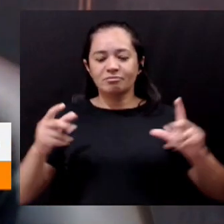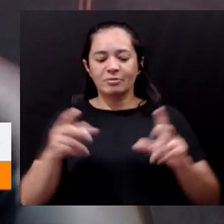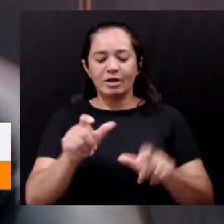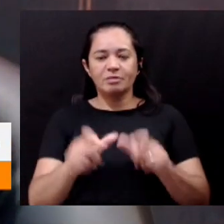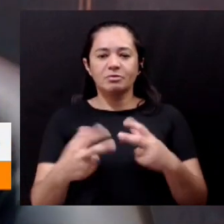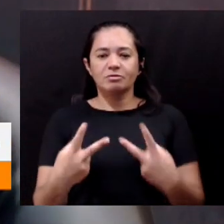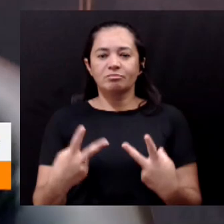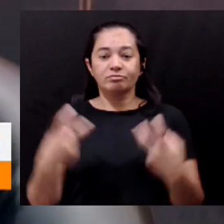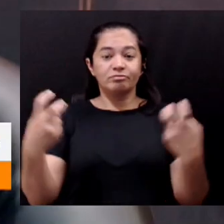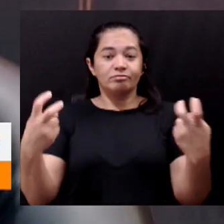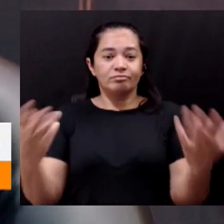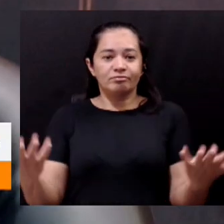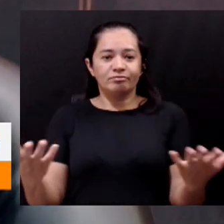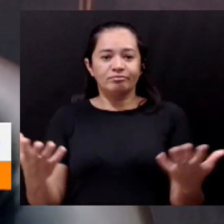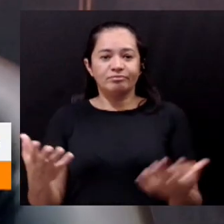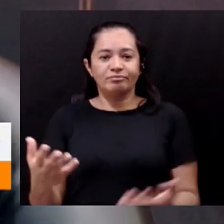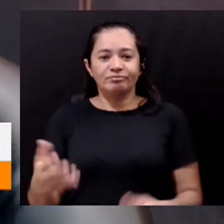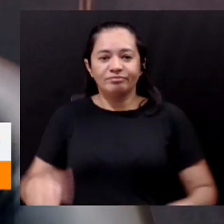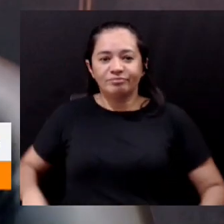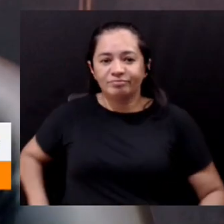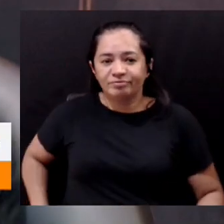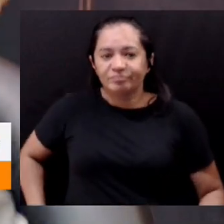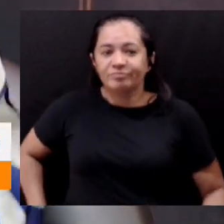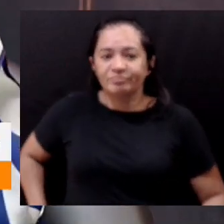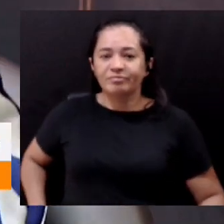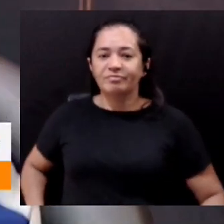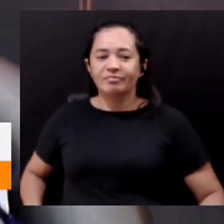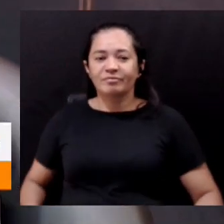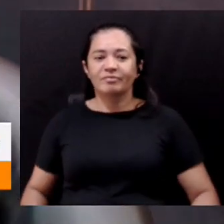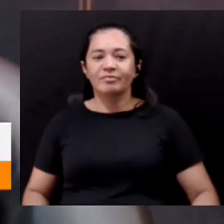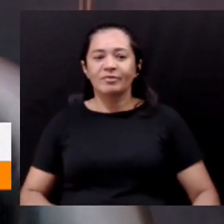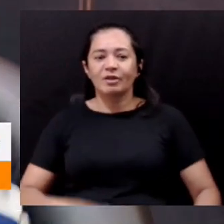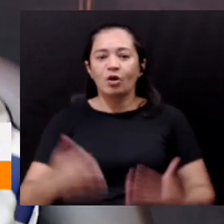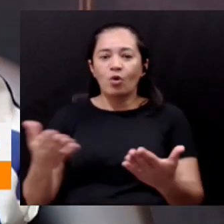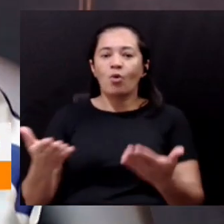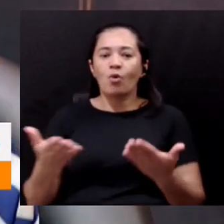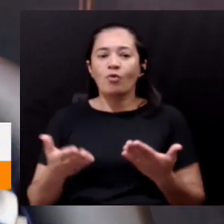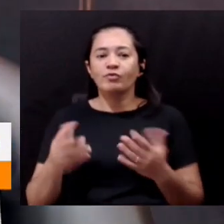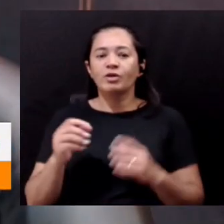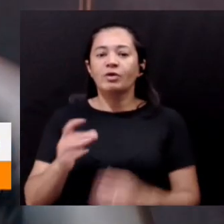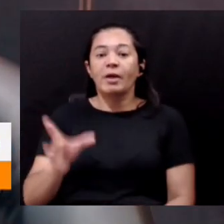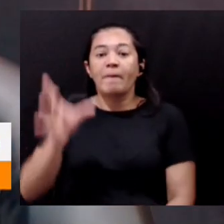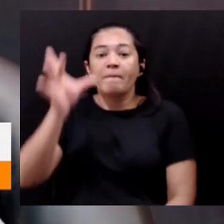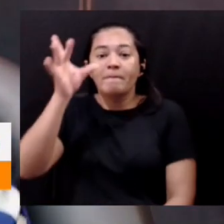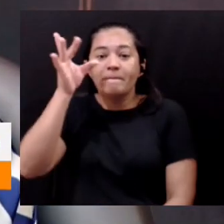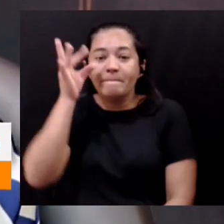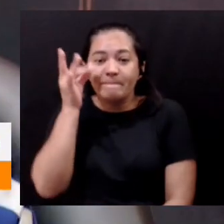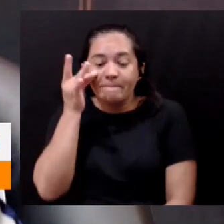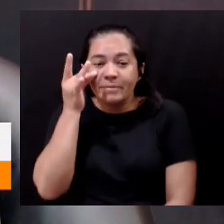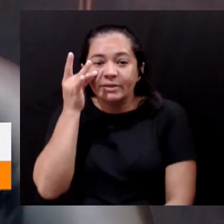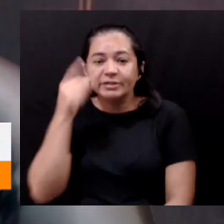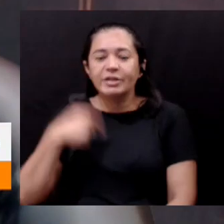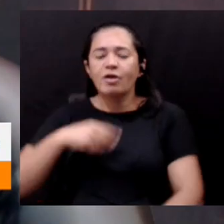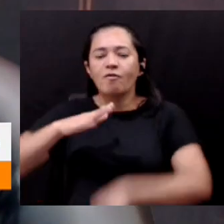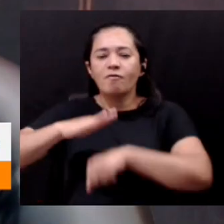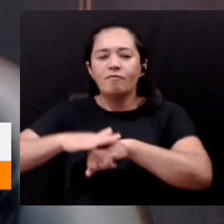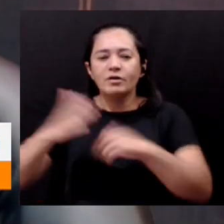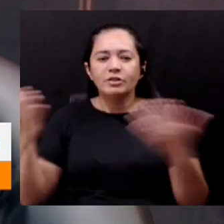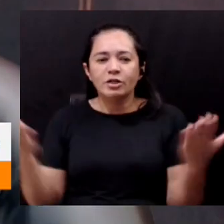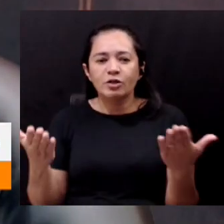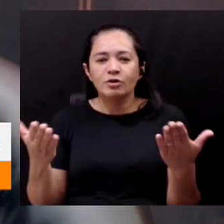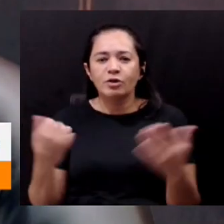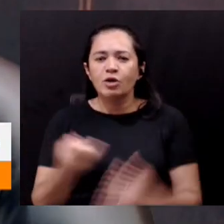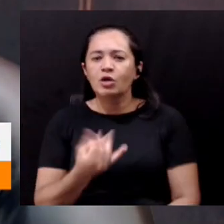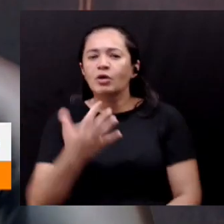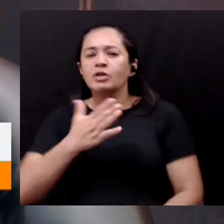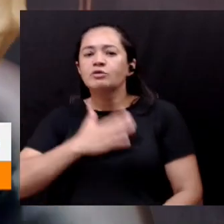grande convite, né, é a gente estar presente. Presente. O que eu estou fazendo agora? Quais são os meus valores?